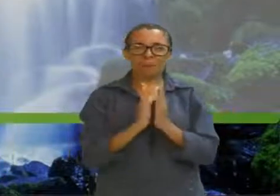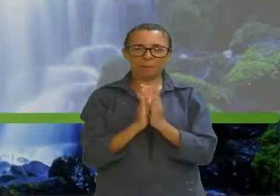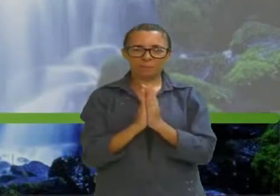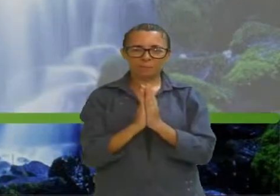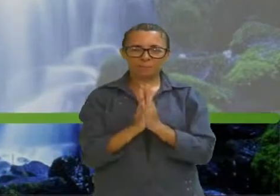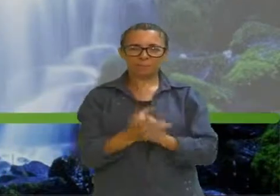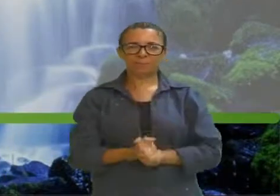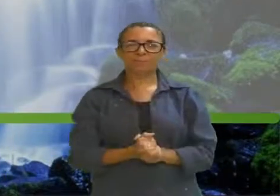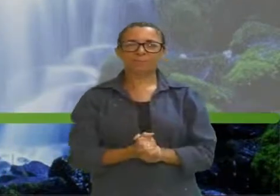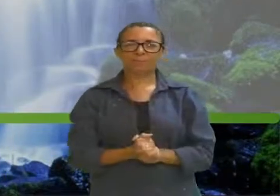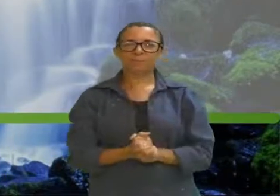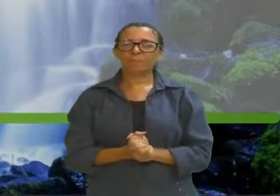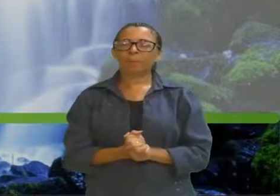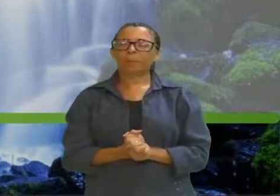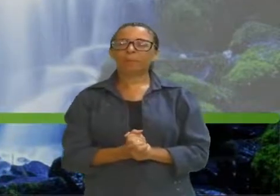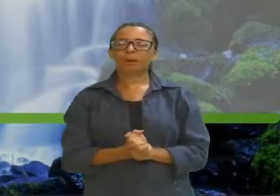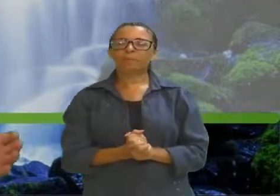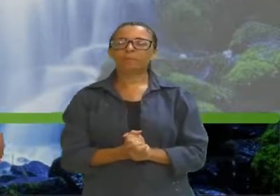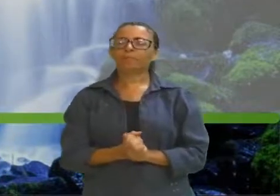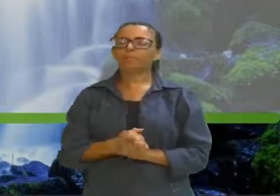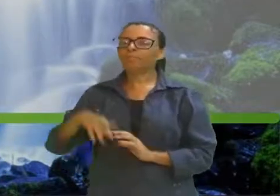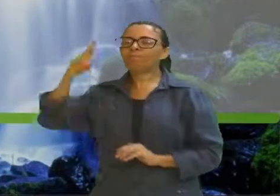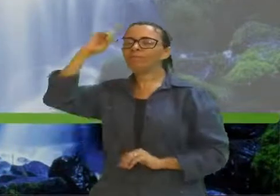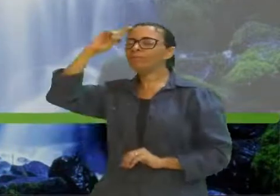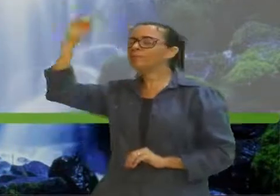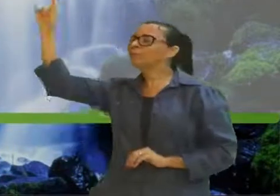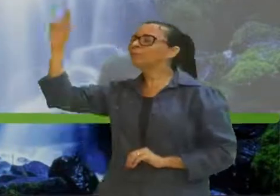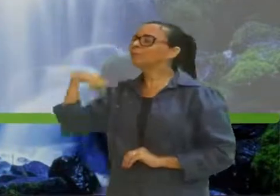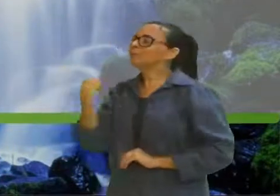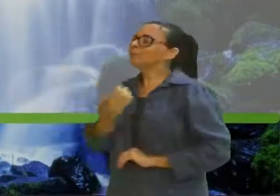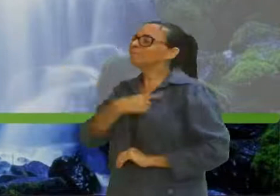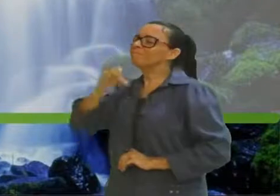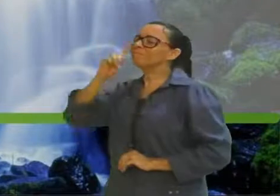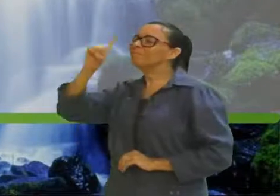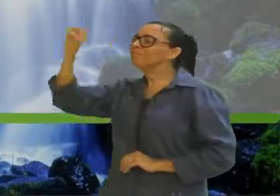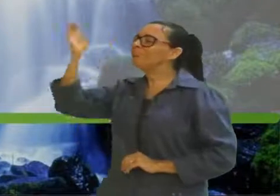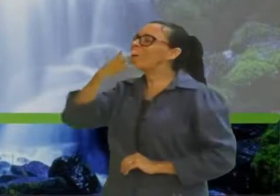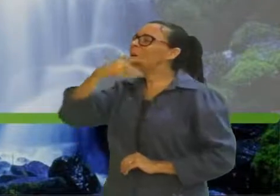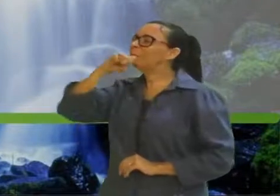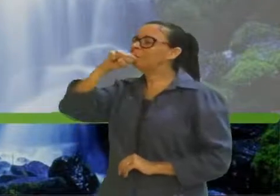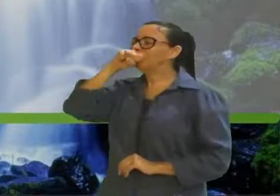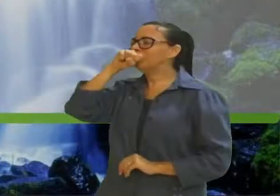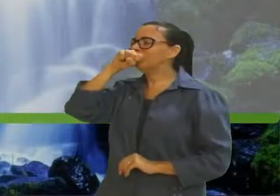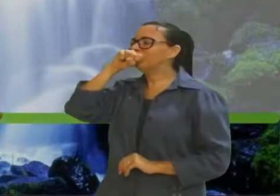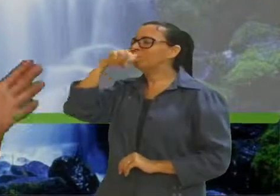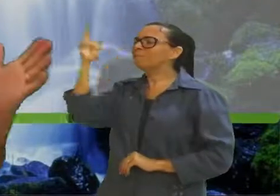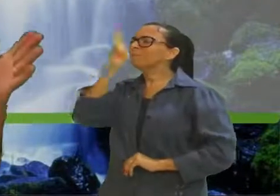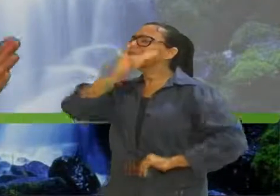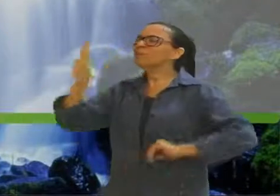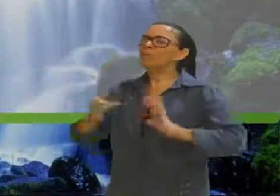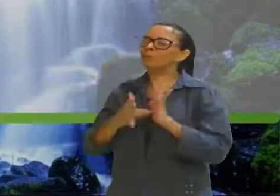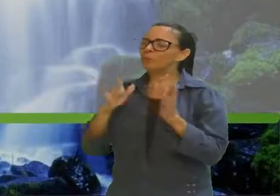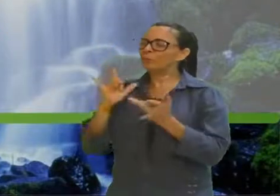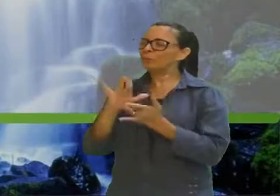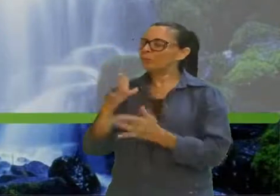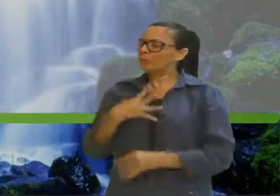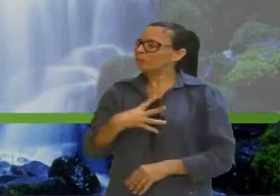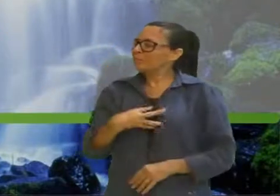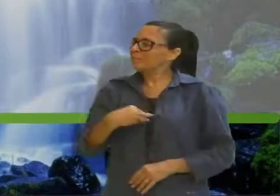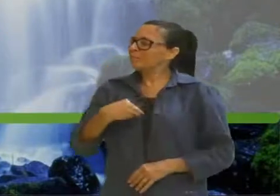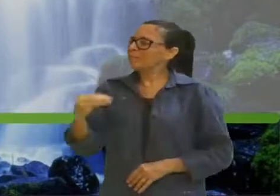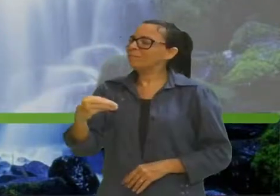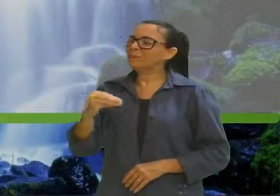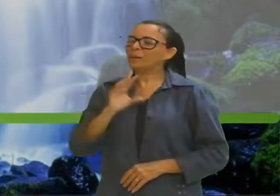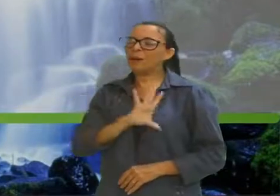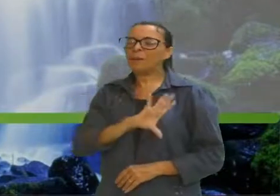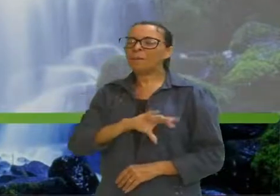Oremos ao Senhor. Senhor, nosso Deus, nosso Pai, meu Pai, em nome de Jesus Cristo, teu Filho amado, ó grande